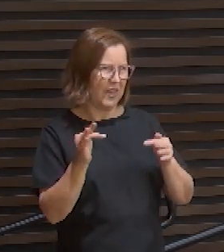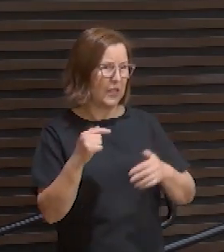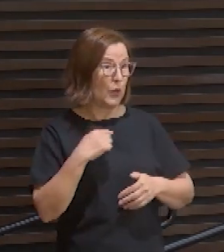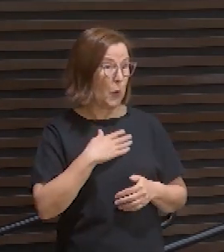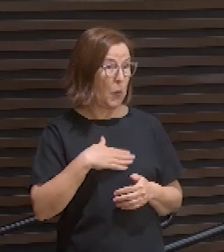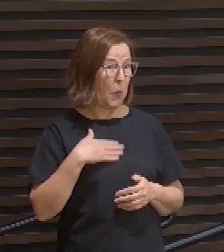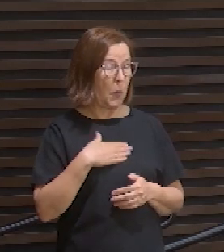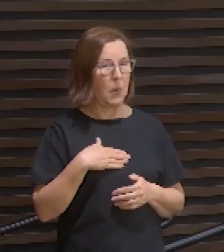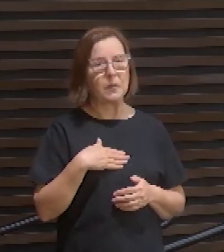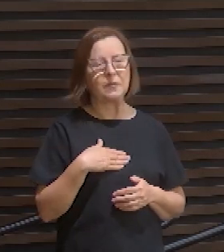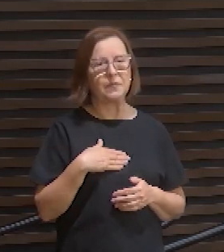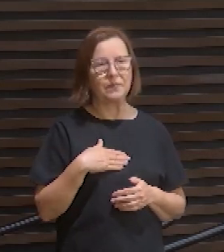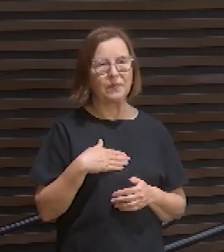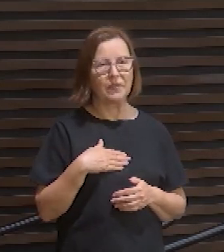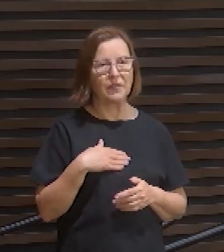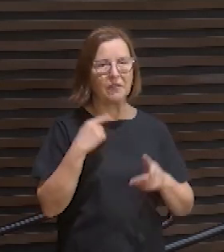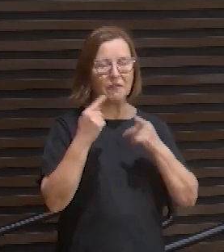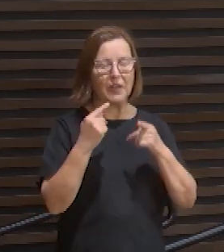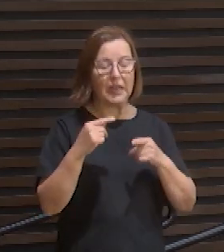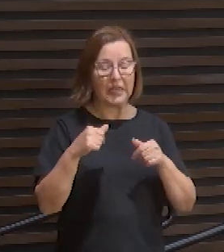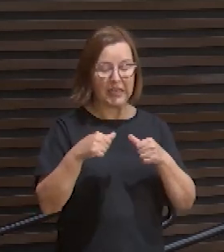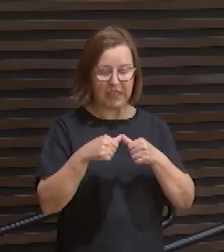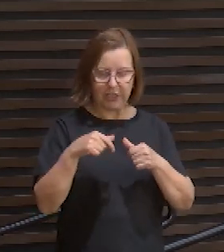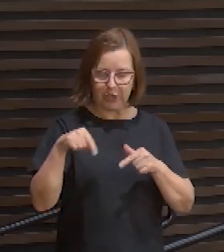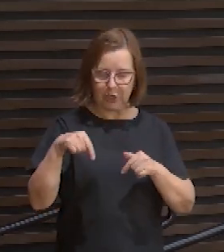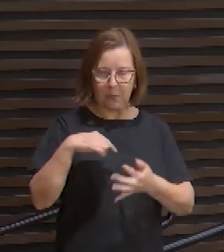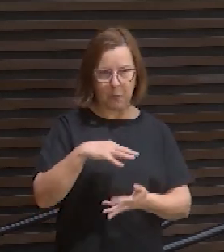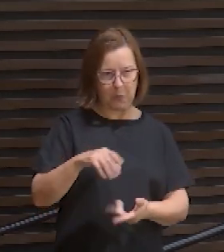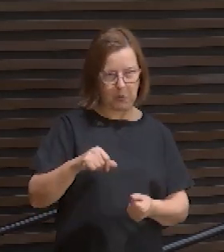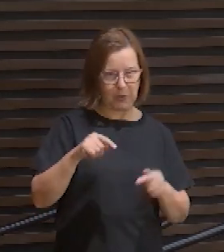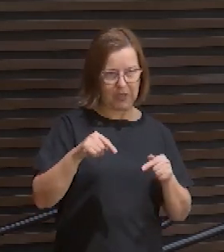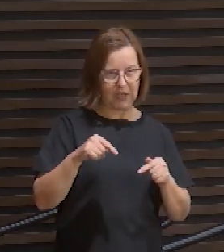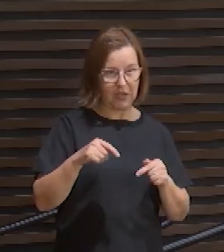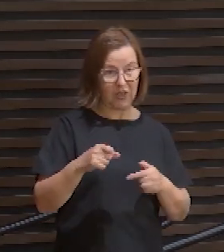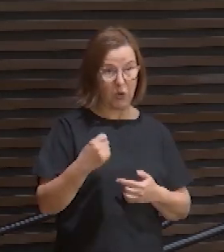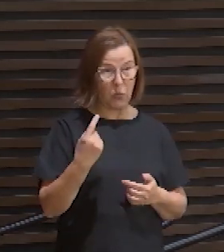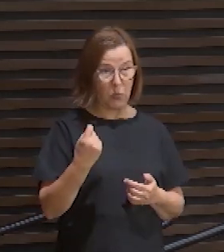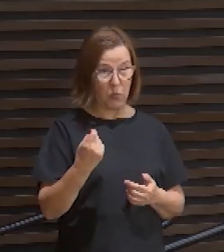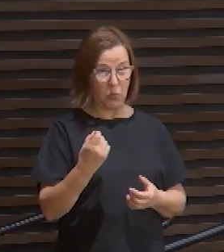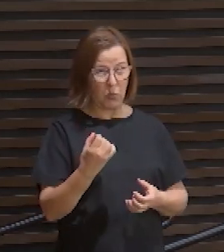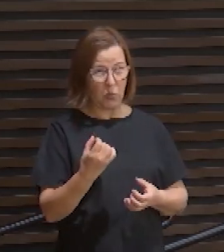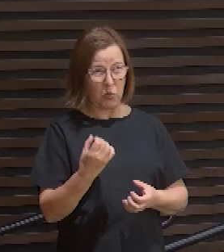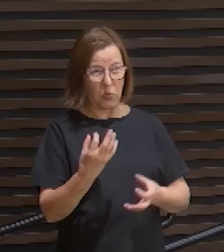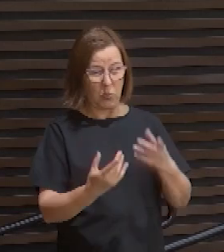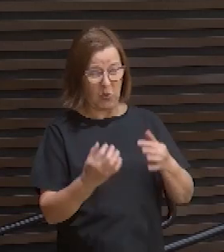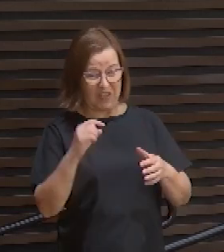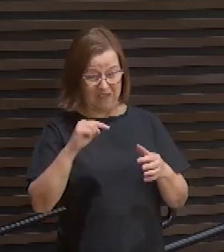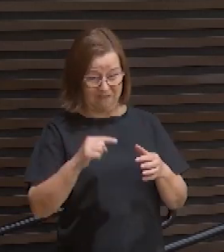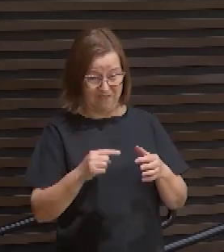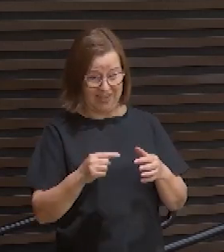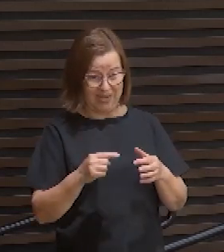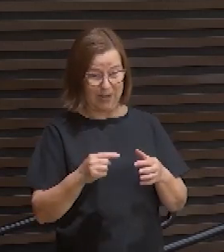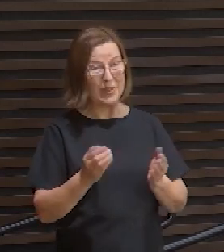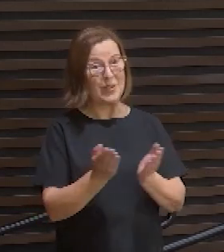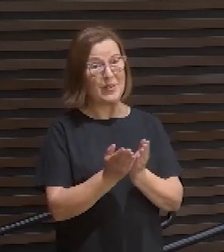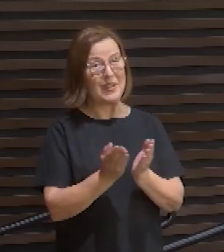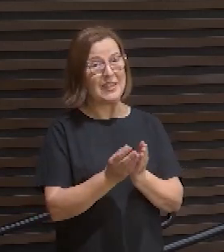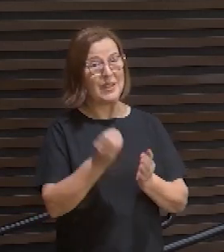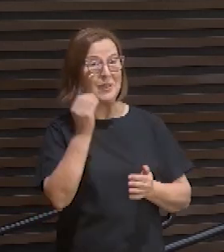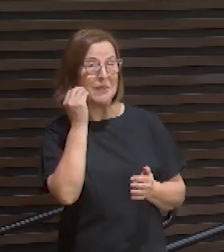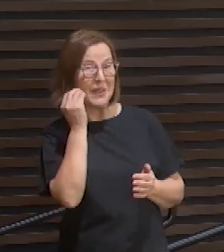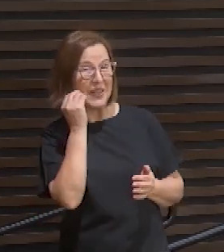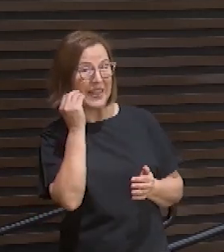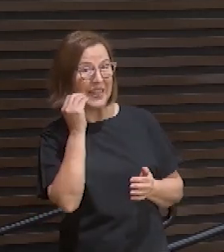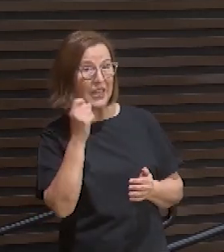diz que este mundo aqui é o único inferno que o cristão vai experimentar e o único paraíso que o ímpio vai